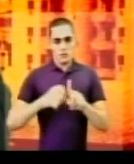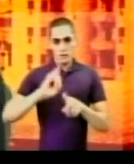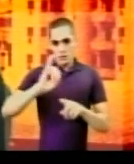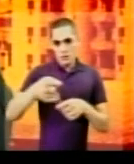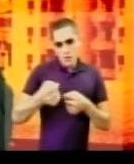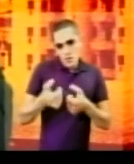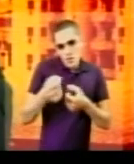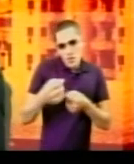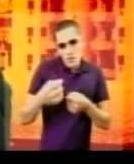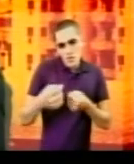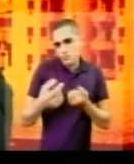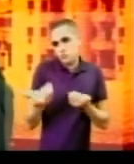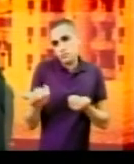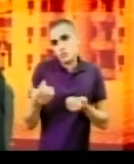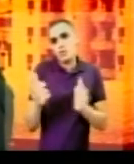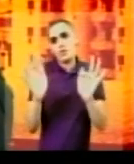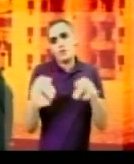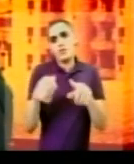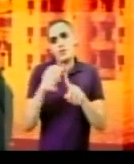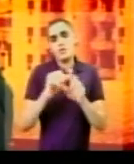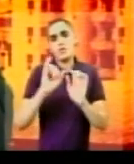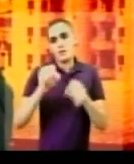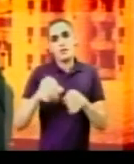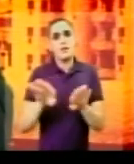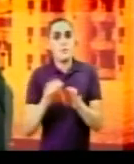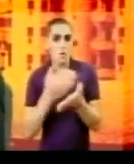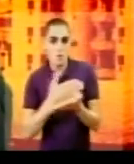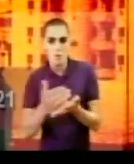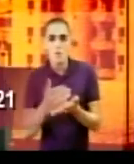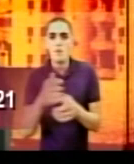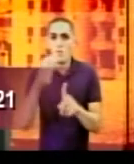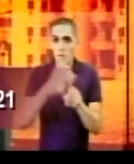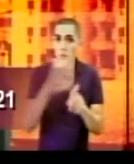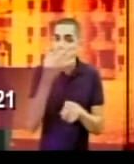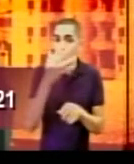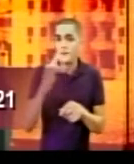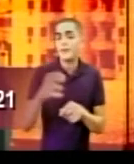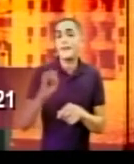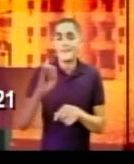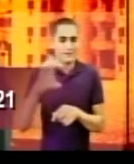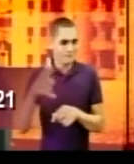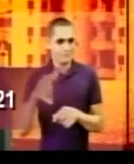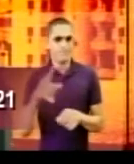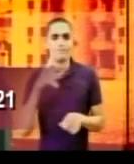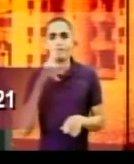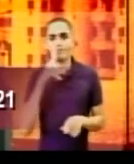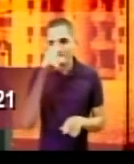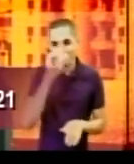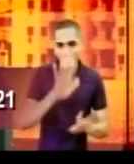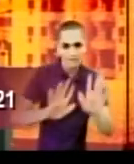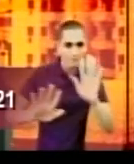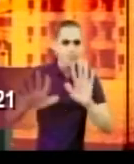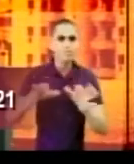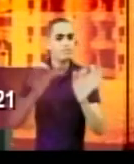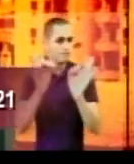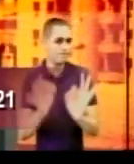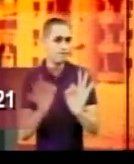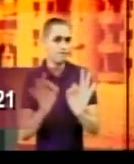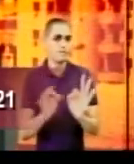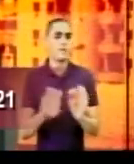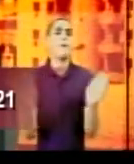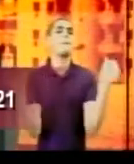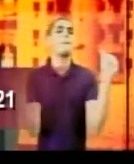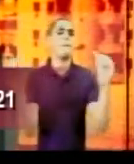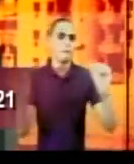fevereiro, se não houver um cuidado adequado, isso vai piorar. Então, é o que a gente está